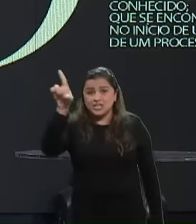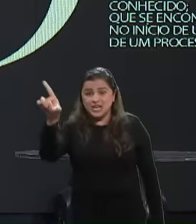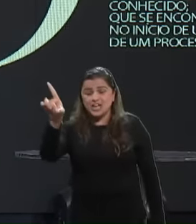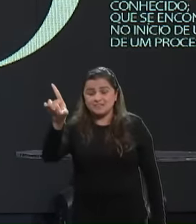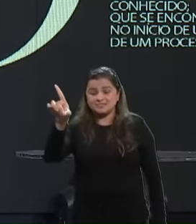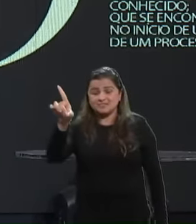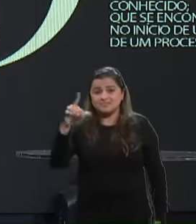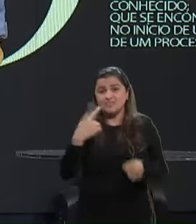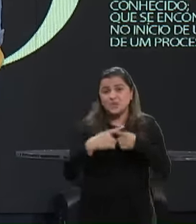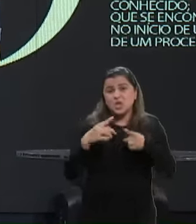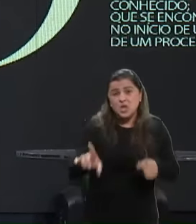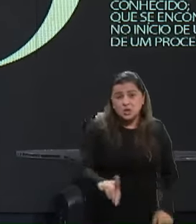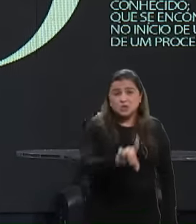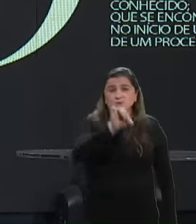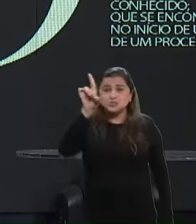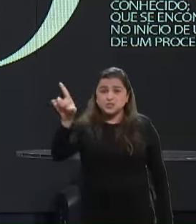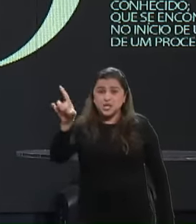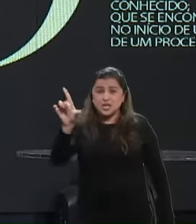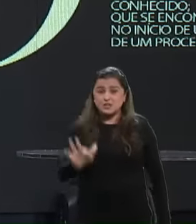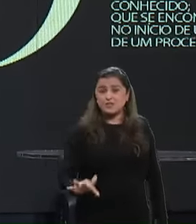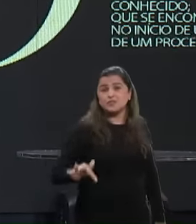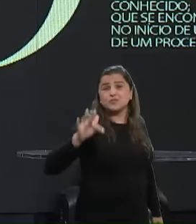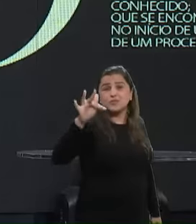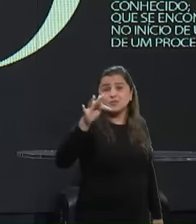um dia, um profeta